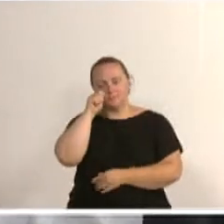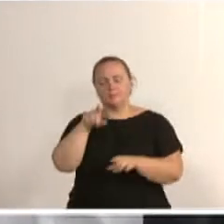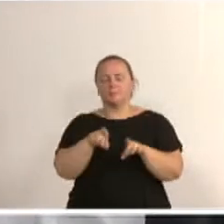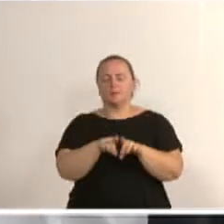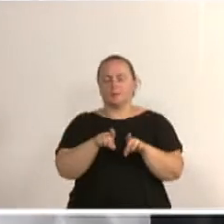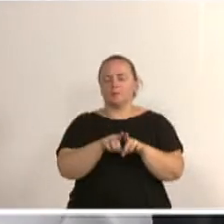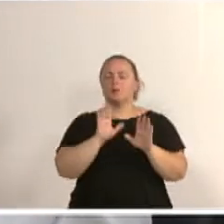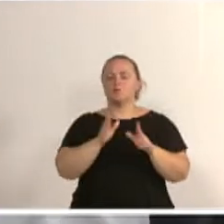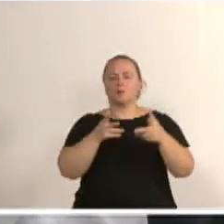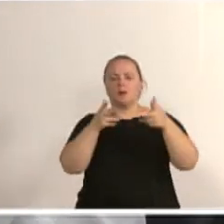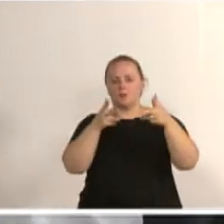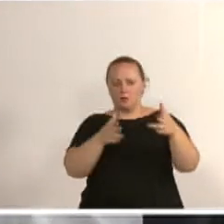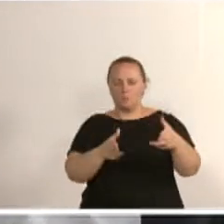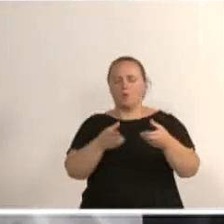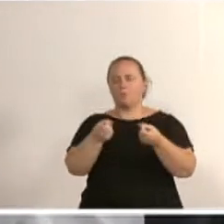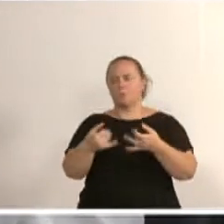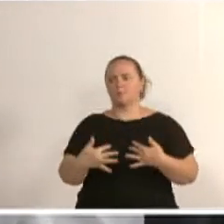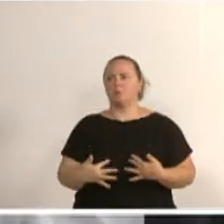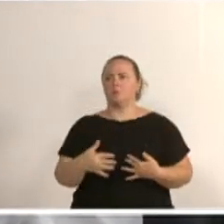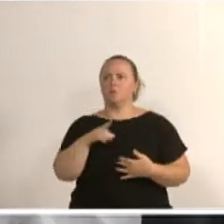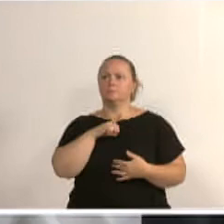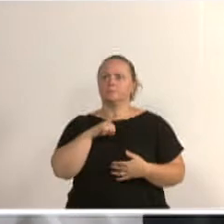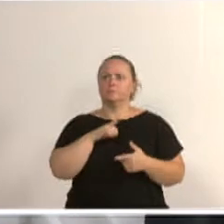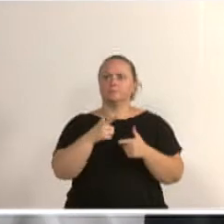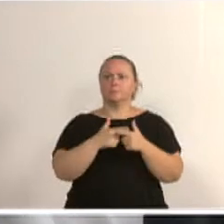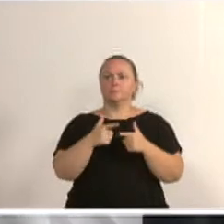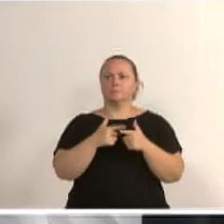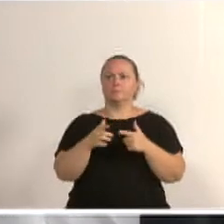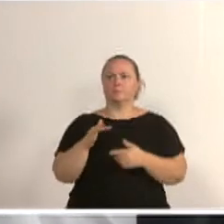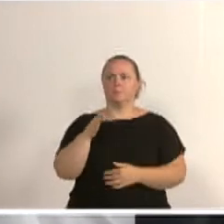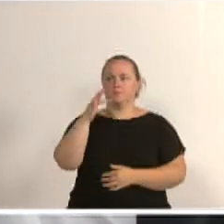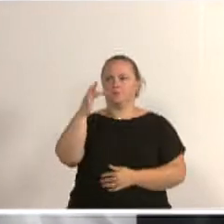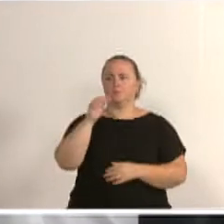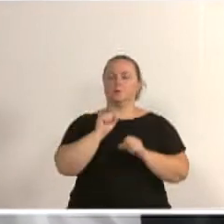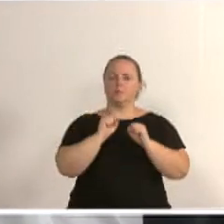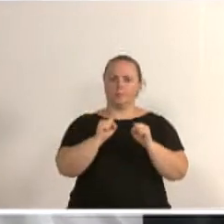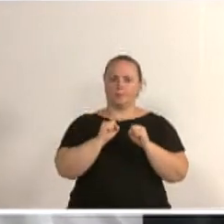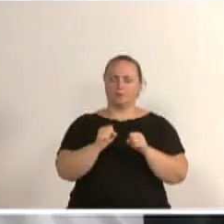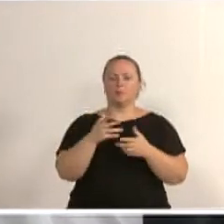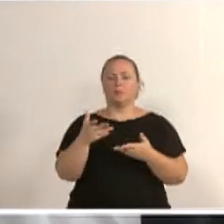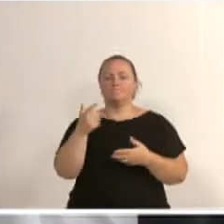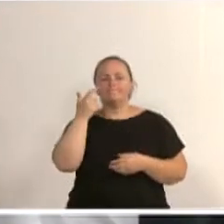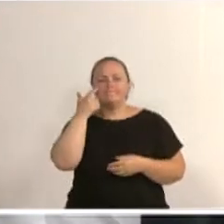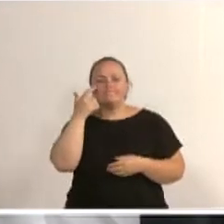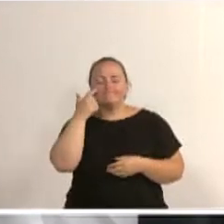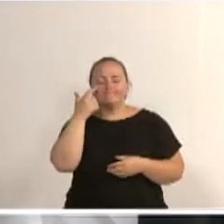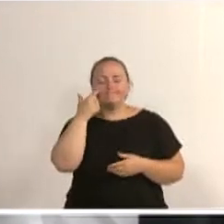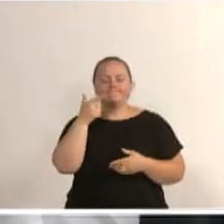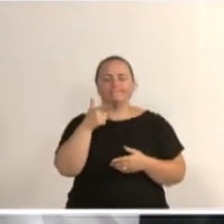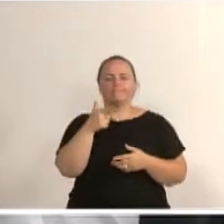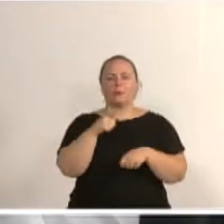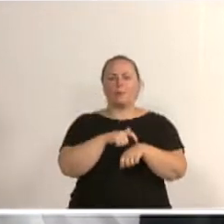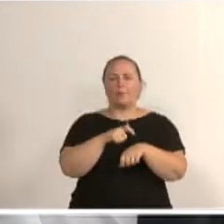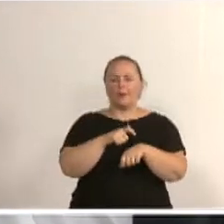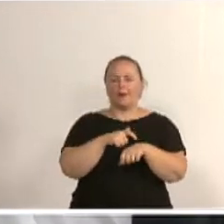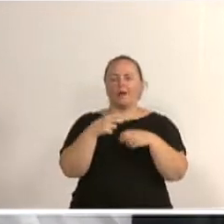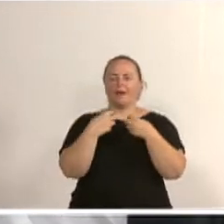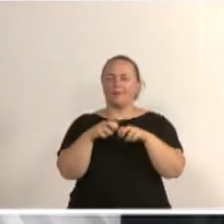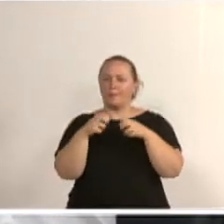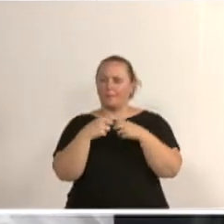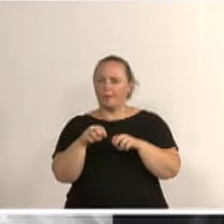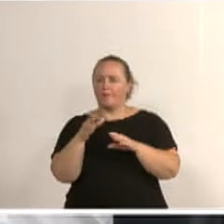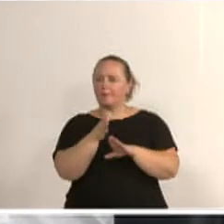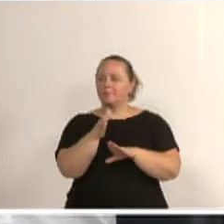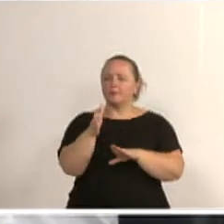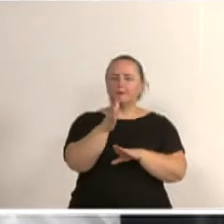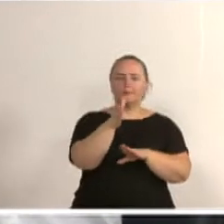o senhor colocou bem agora, que talvez a gente vai encontrar problemas. Então, essas simulações de linhas, nós vamos testar e nós vamos